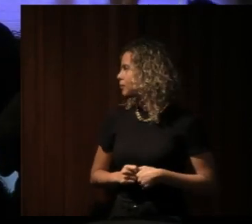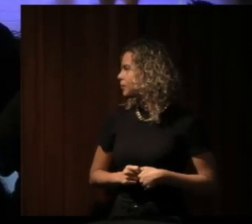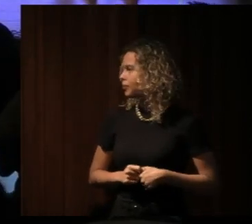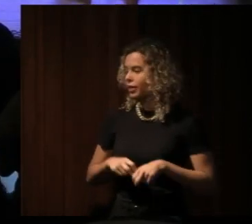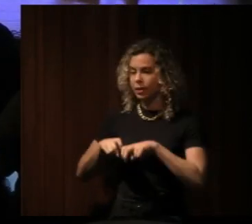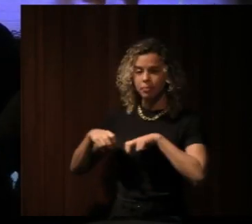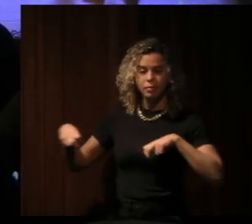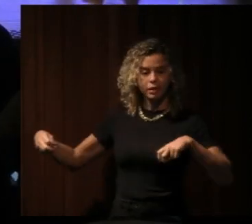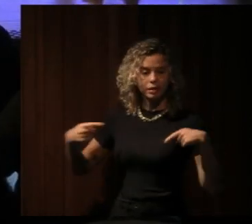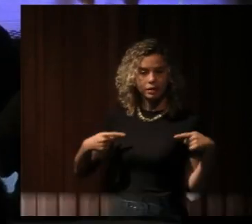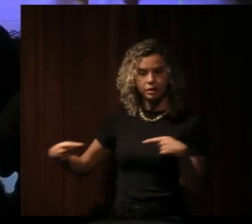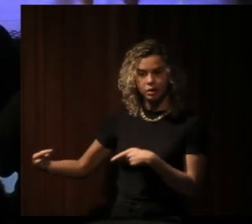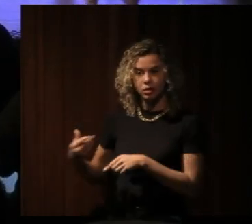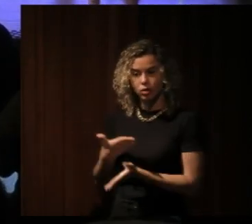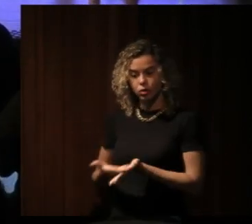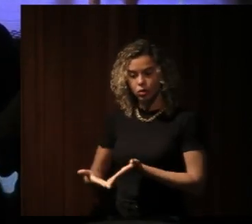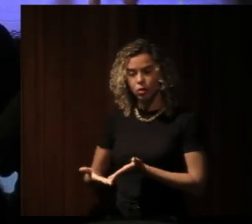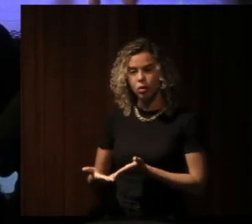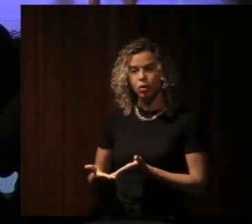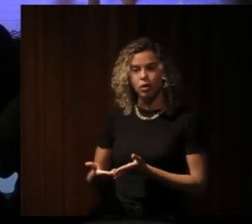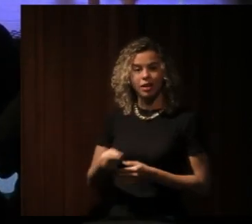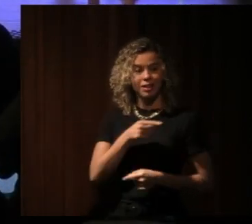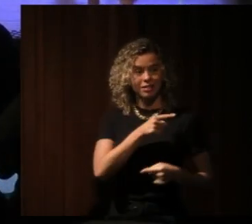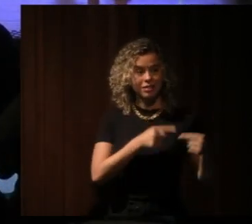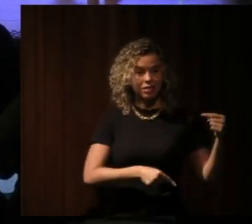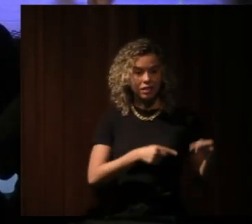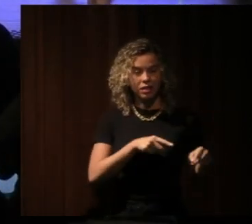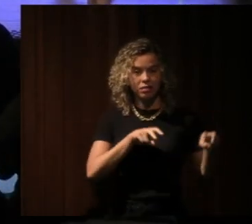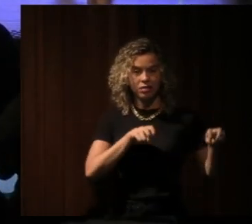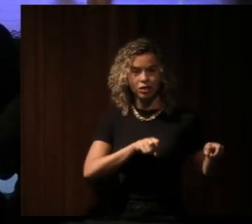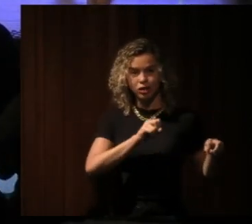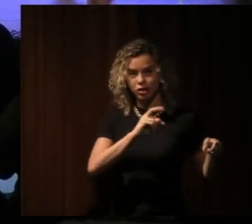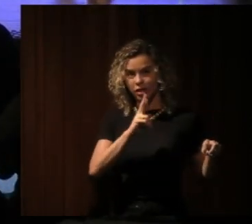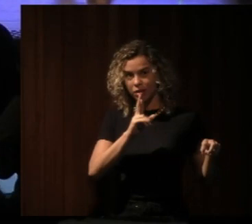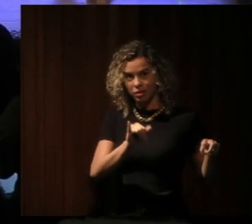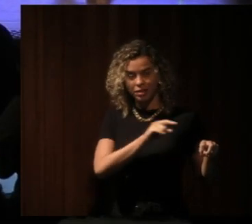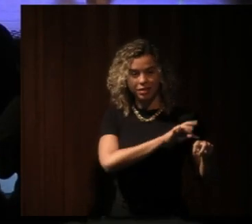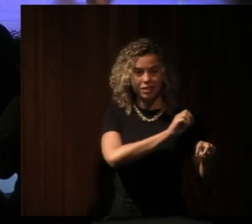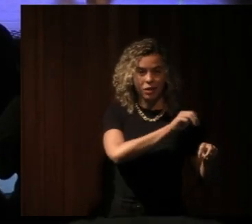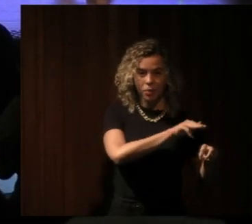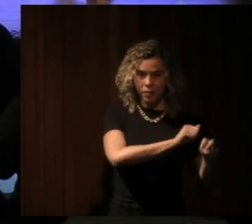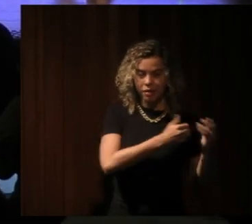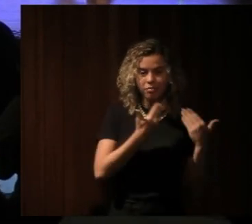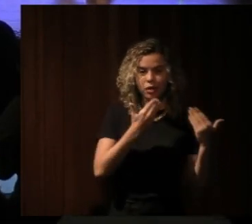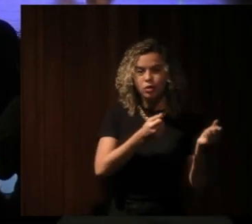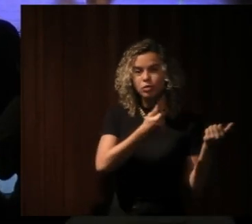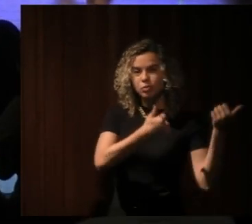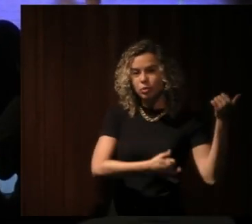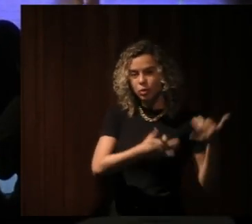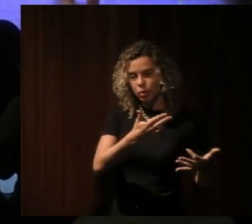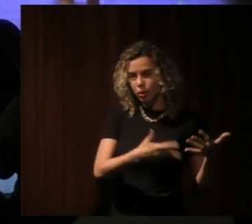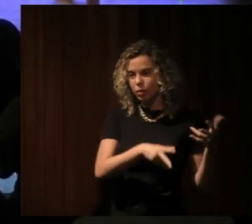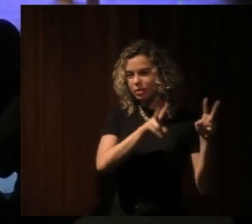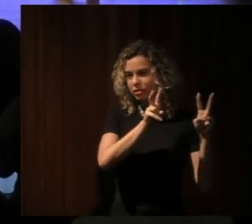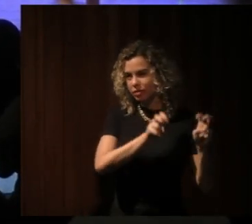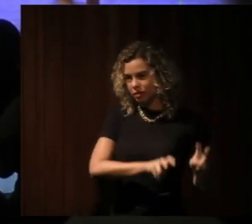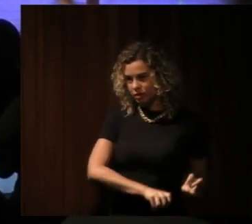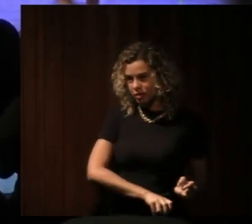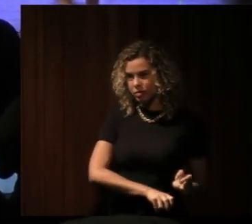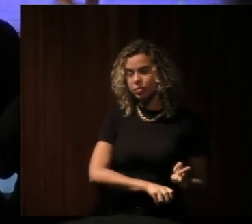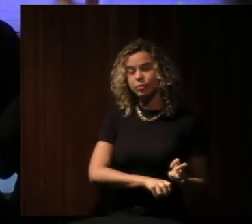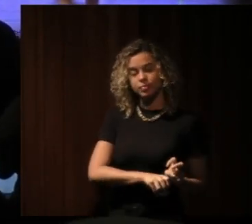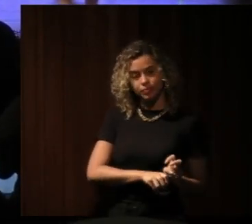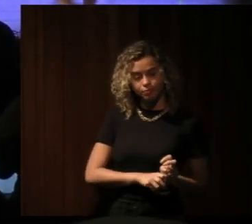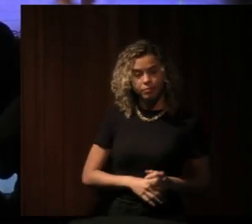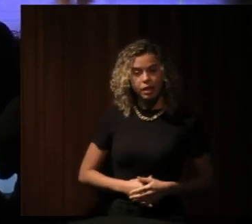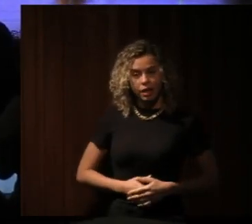nessa mesa a gente tá entrando logo depois da cherry e da Telma que trouxeram aqui eu acho que questões que foram